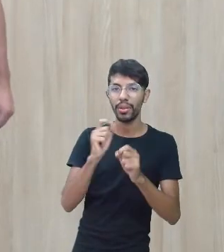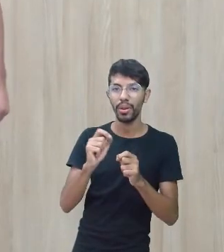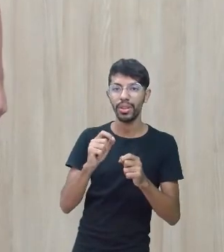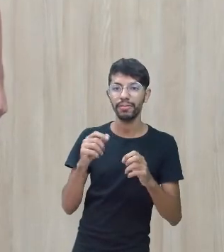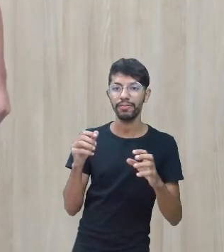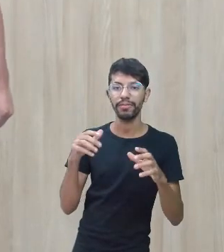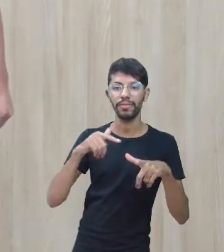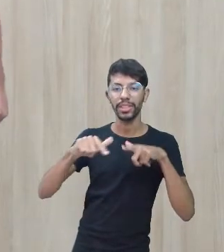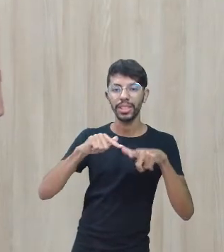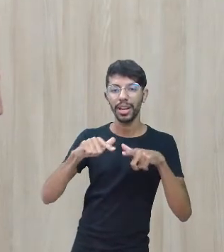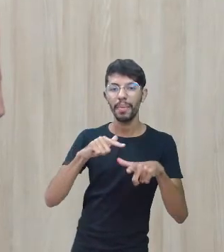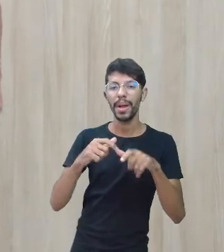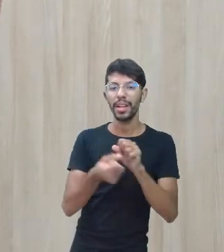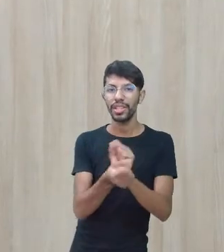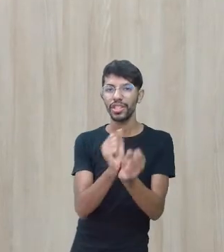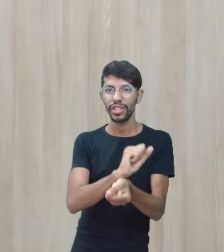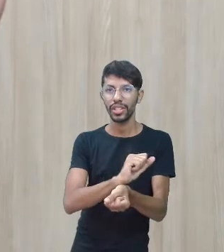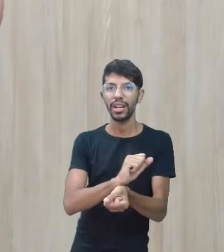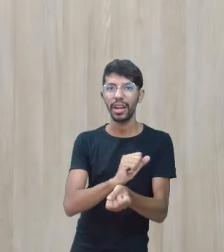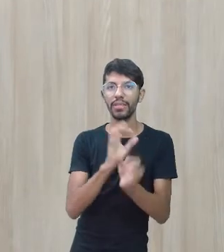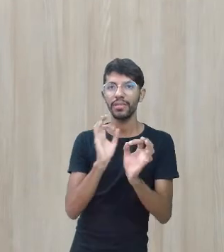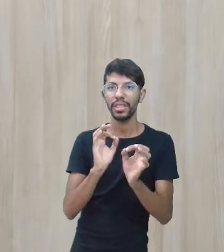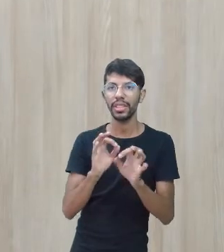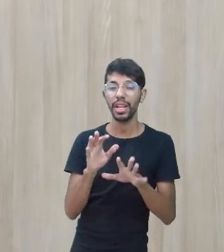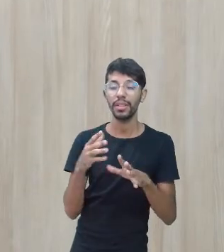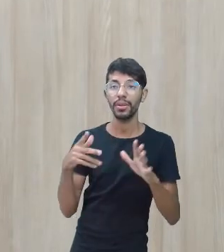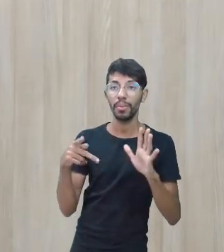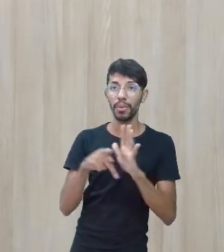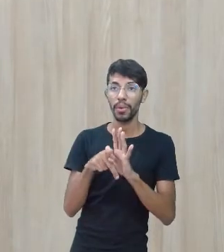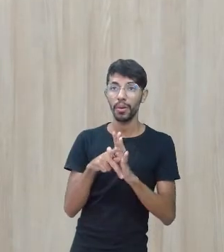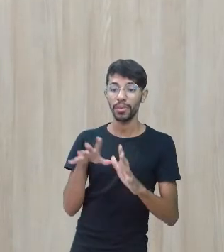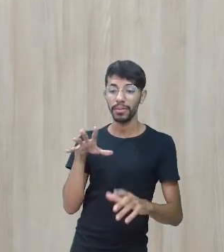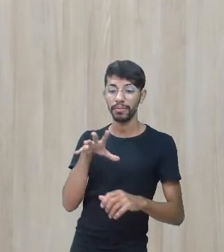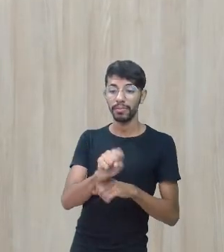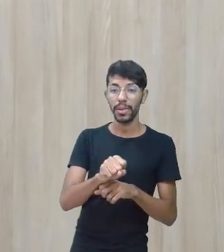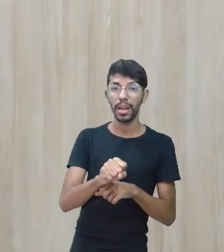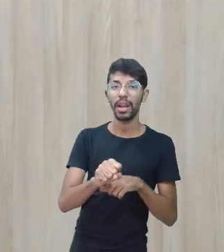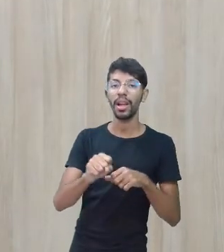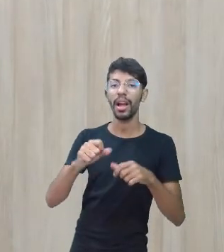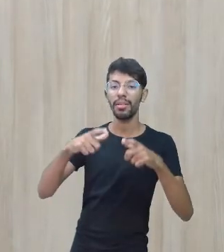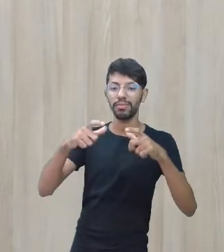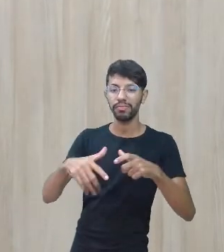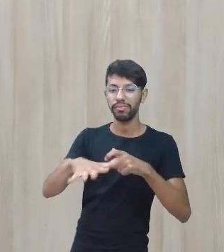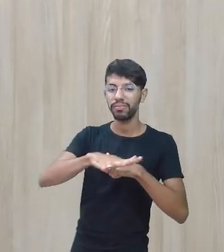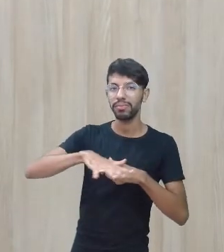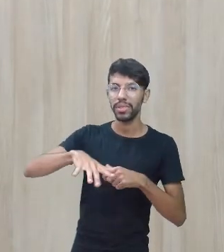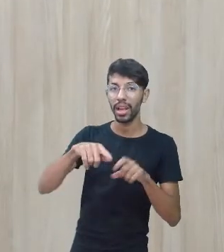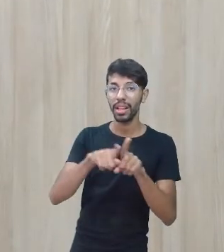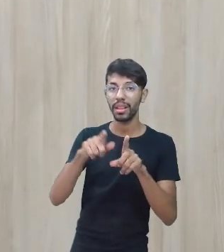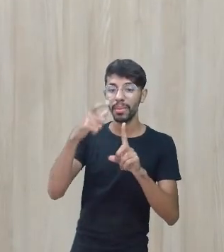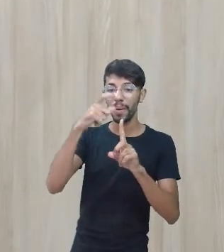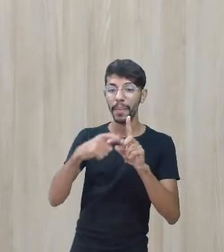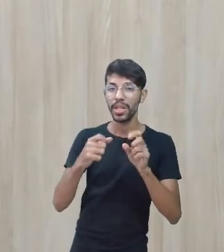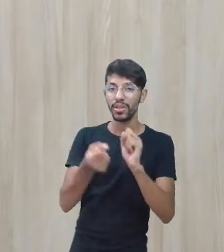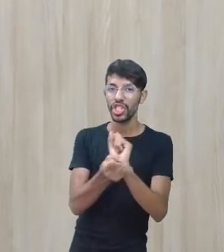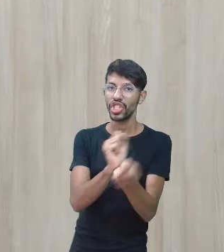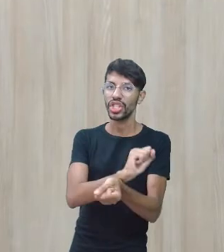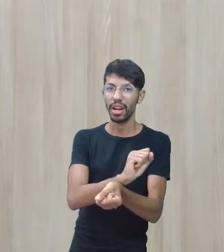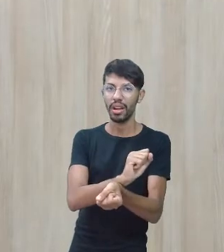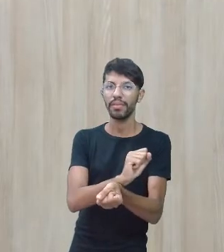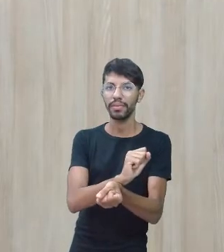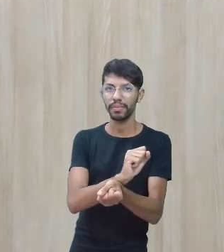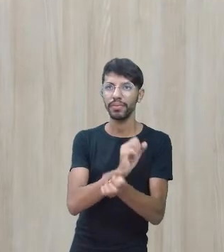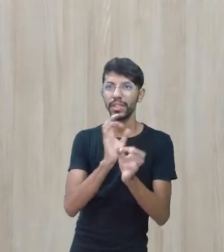escravo, na posse da terra, tá? Então, na exploração da terra e de sujeitos escravizados. Então, quando a